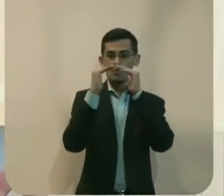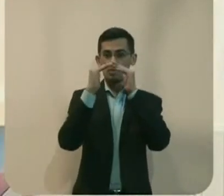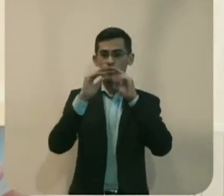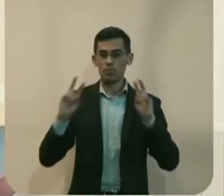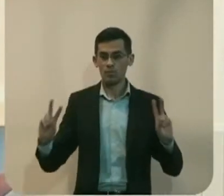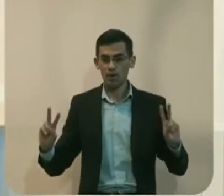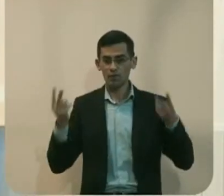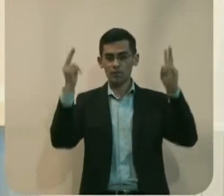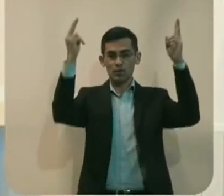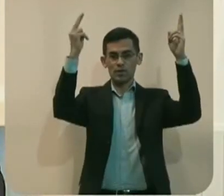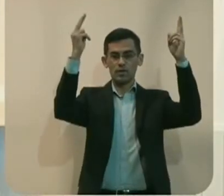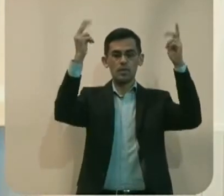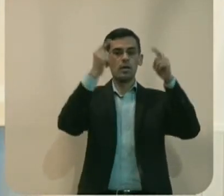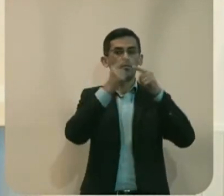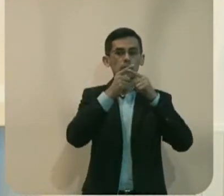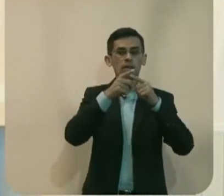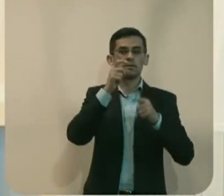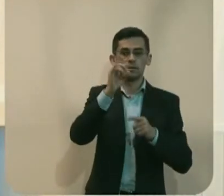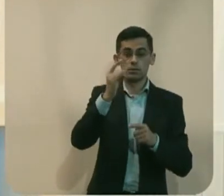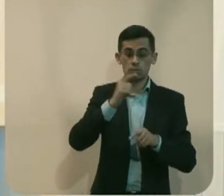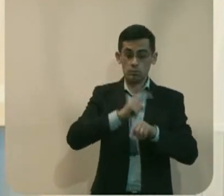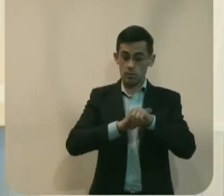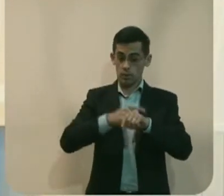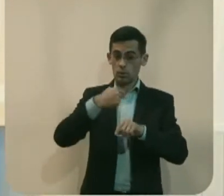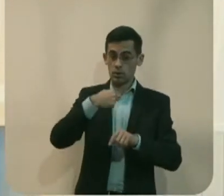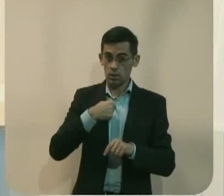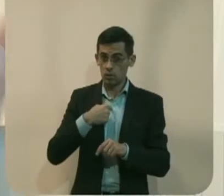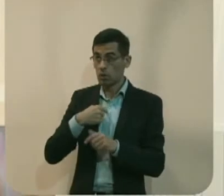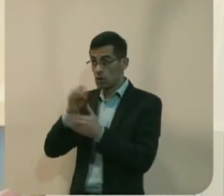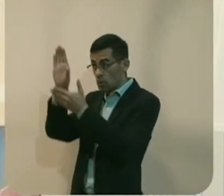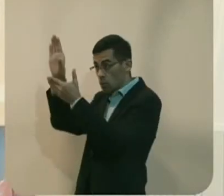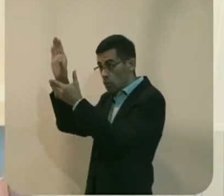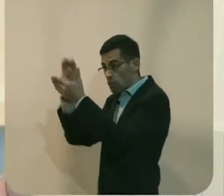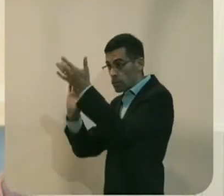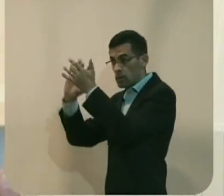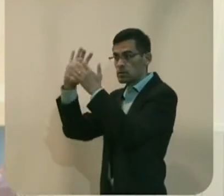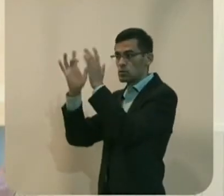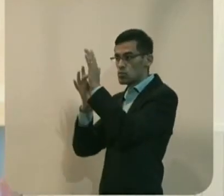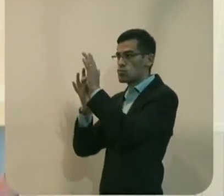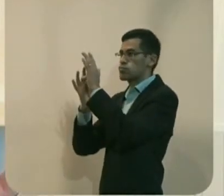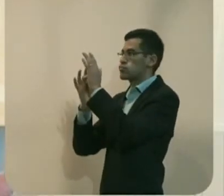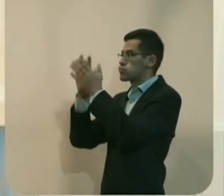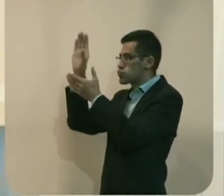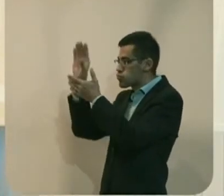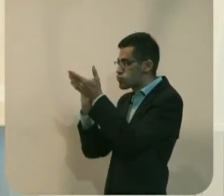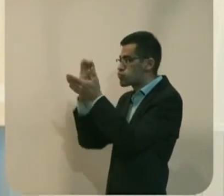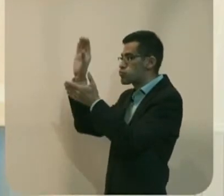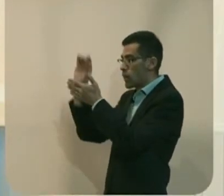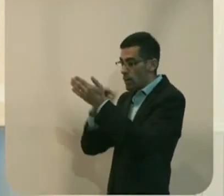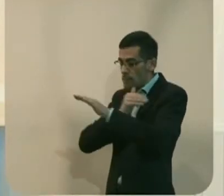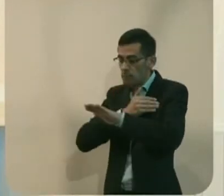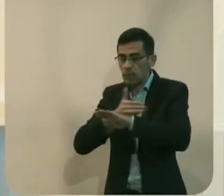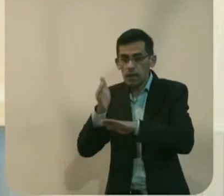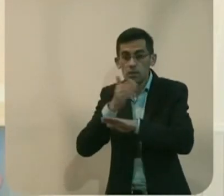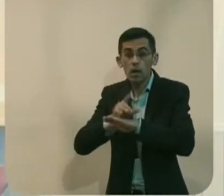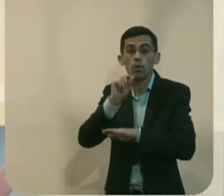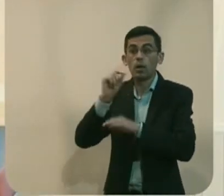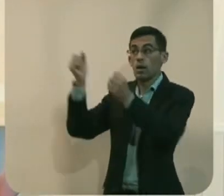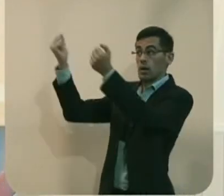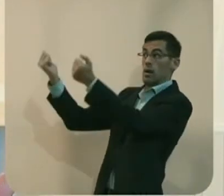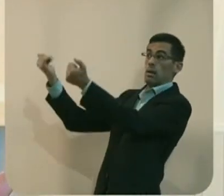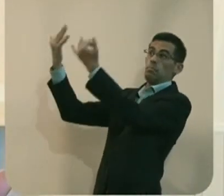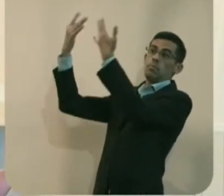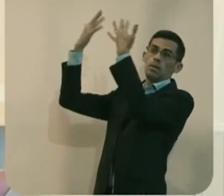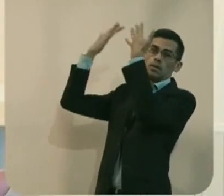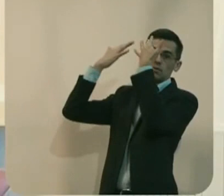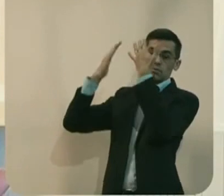vitória. Porque quando eu sou capaz de copiar Jesus, a bênção do Senhor vem sobre a